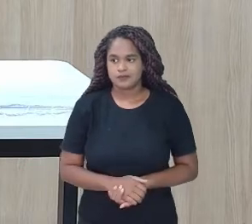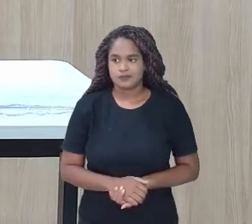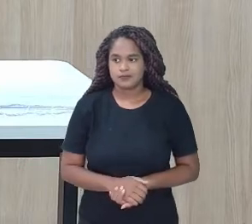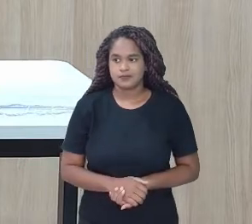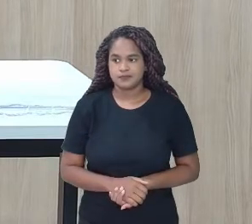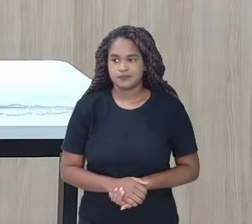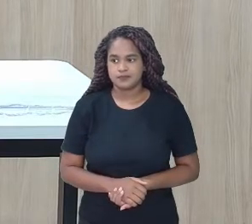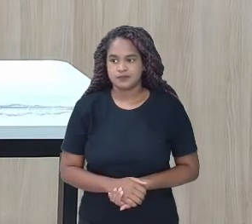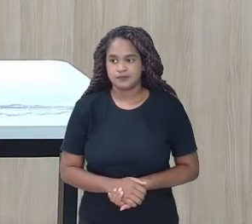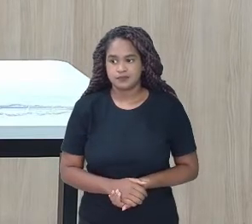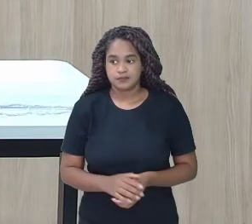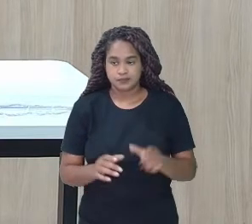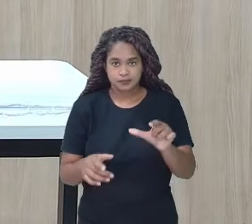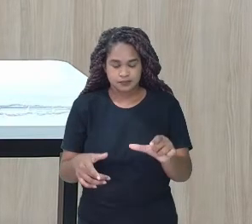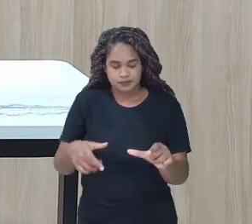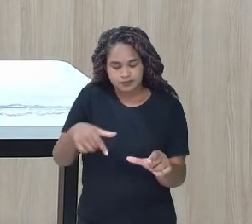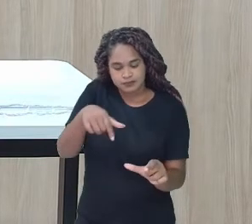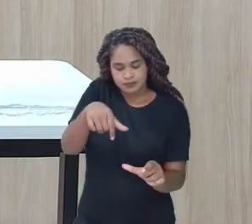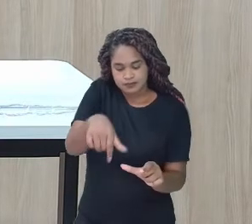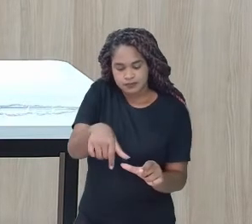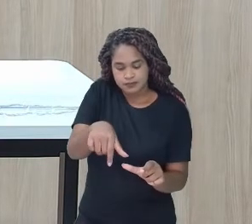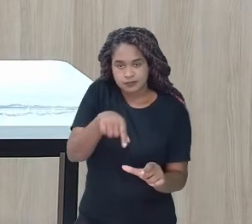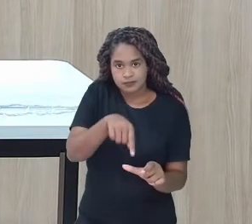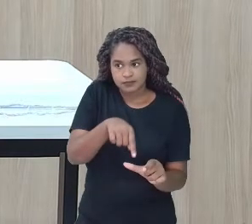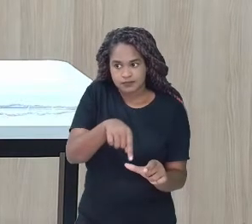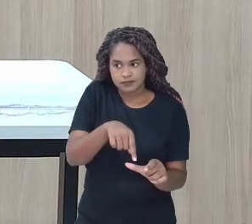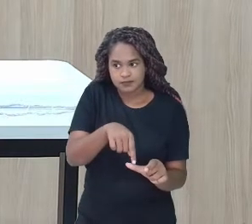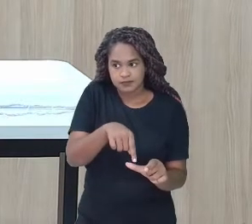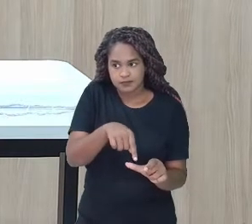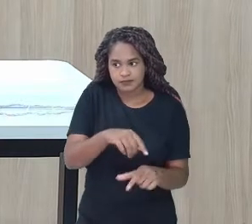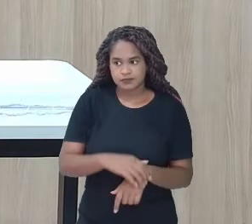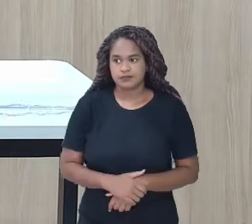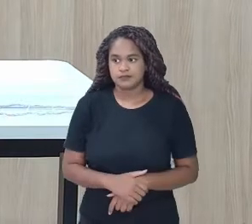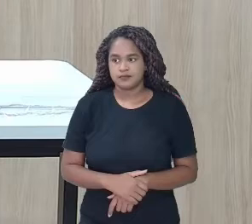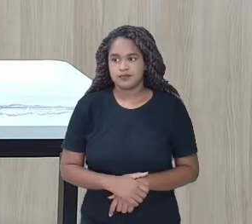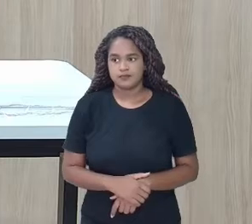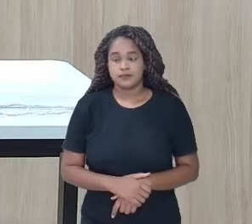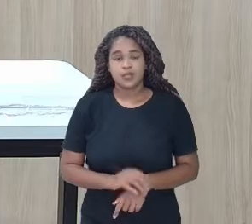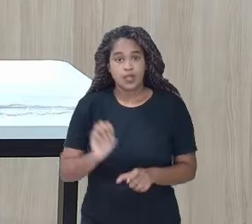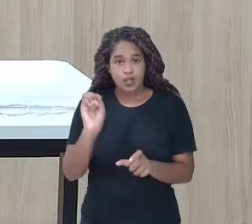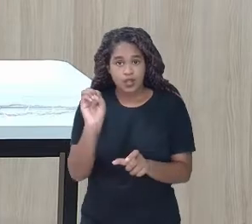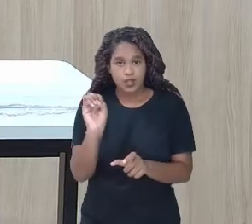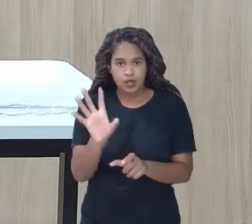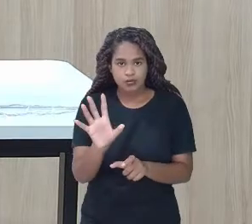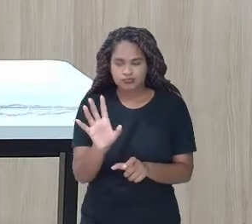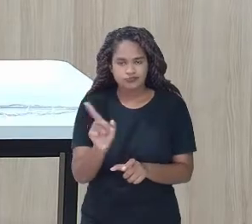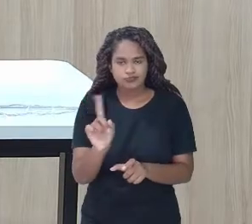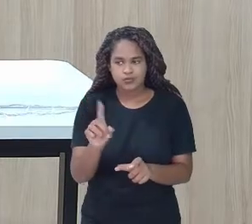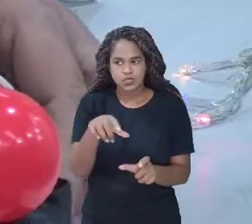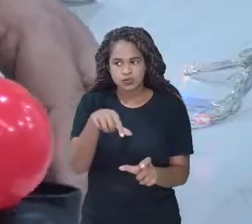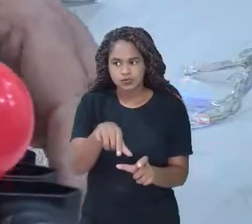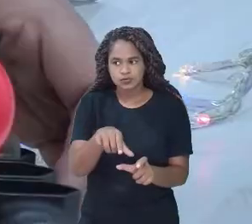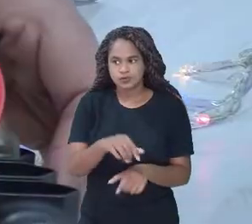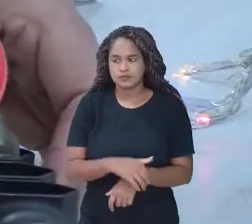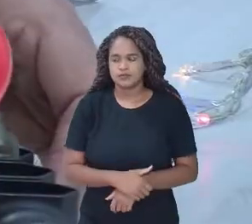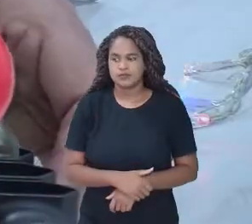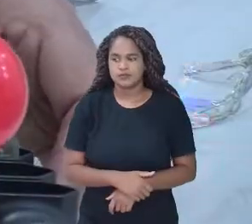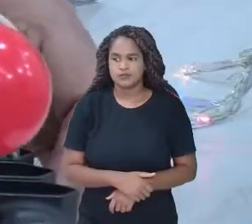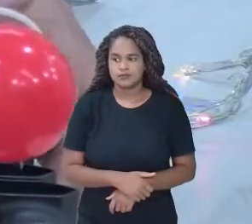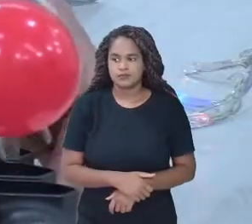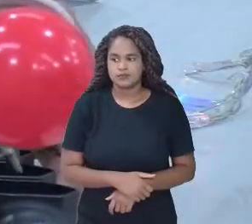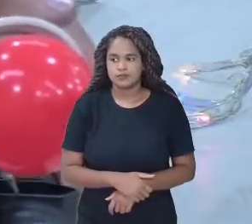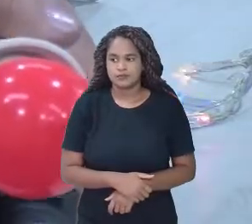vou conectar aqui na energia. Ela não está acendendo, mas aqui eu vou conectar na